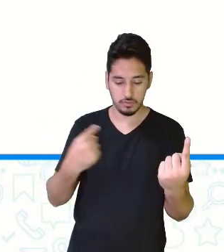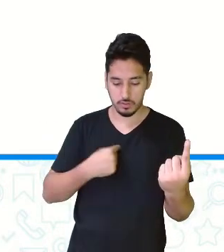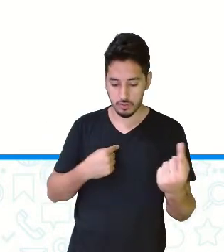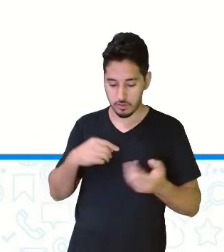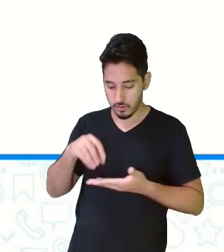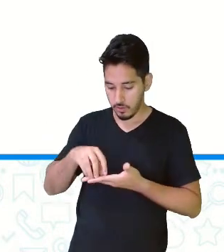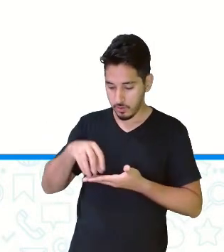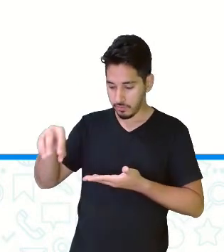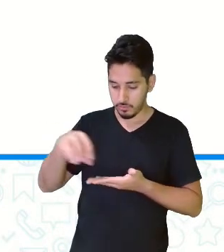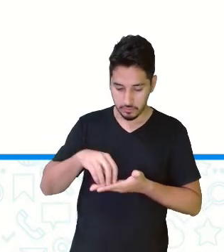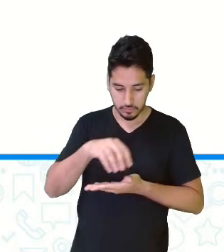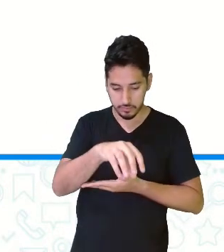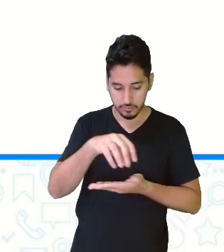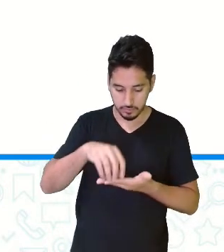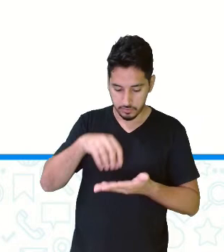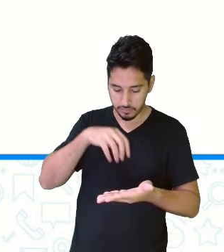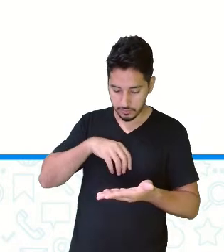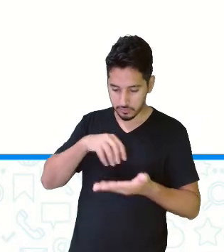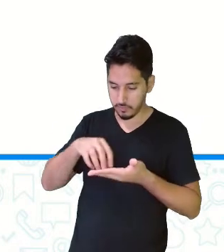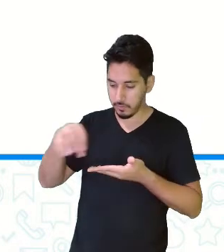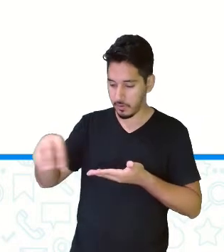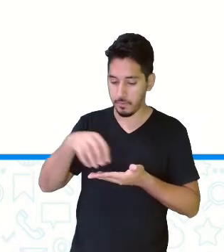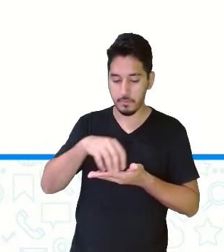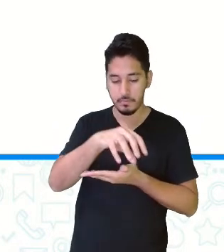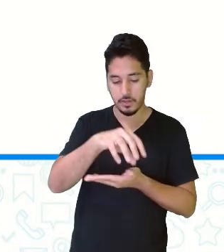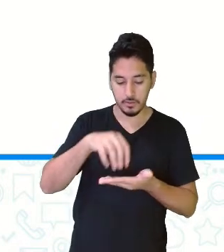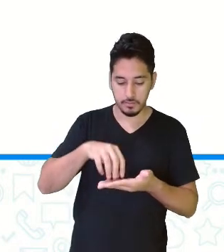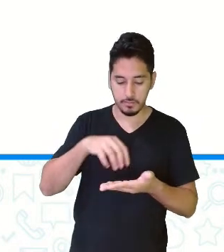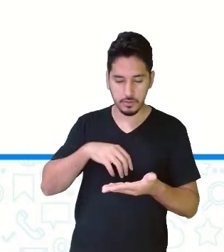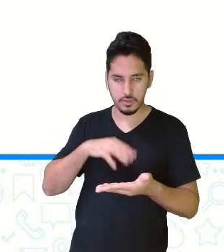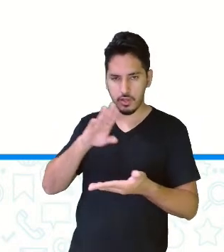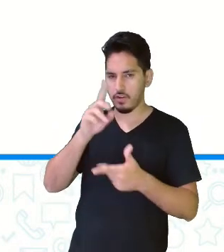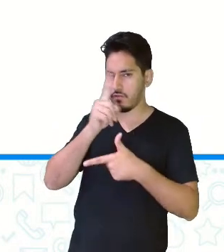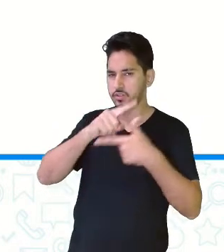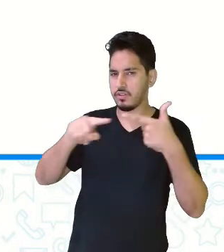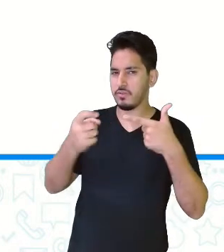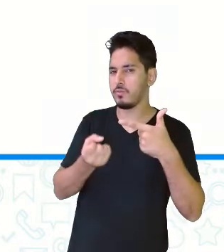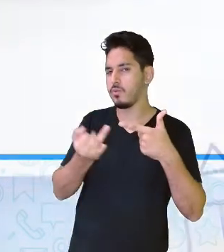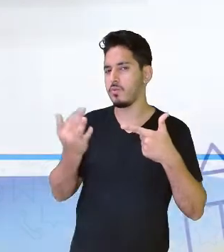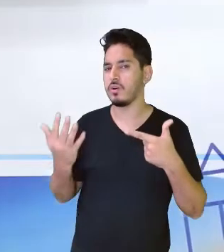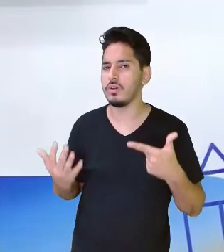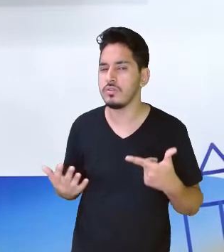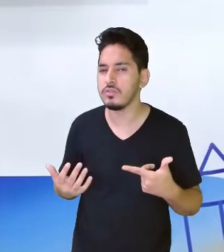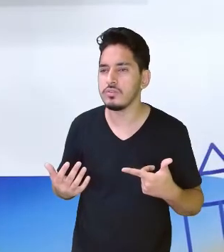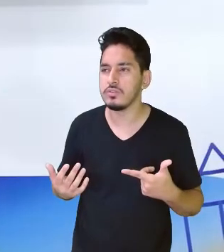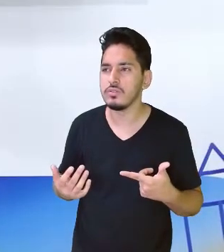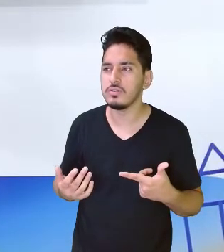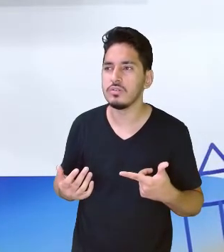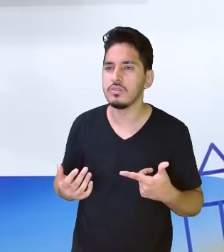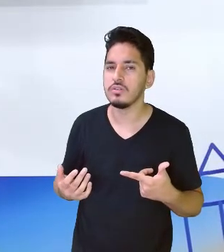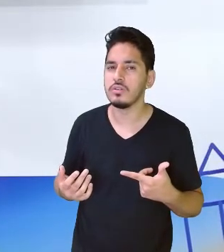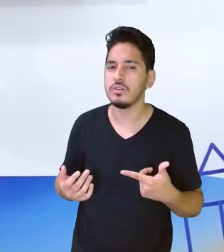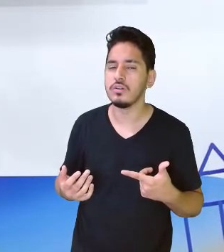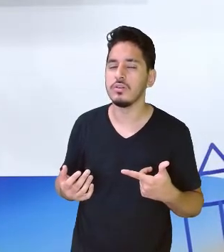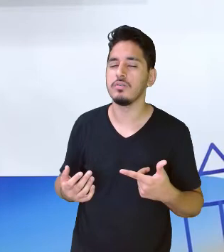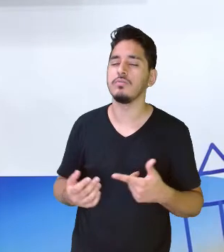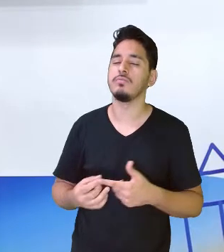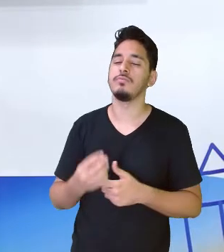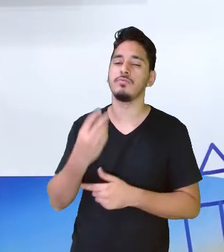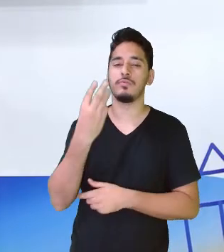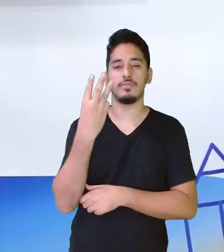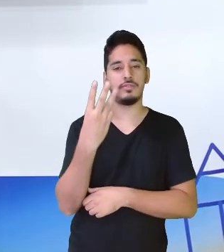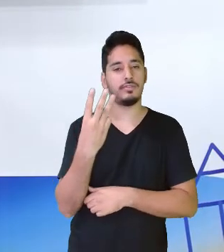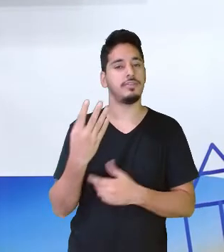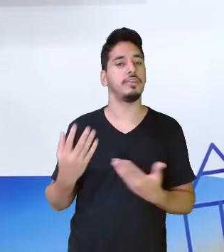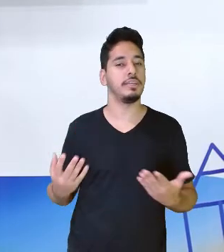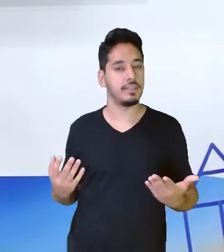Letícia e as 2 irmãs. Eu vou dividir por quanto esses bombons, quinto ano? Por